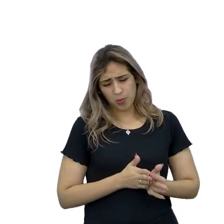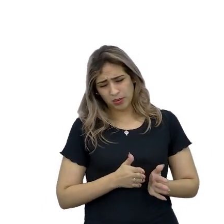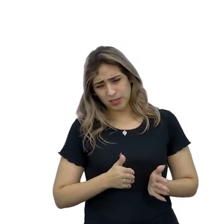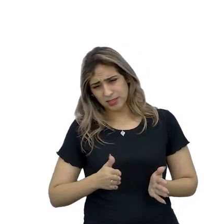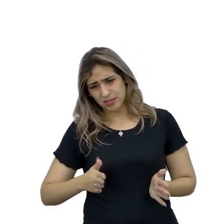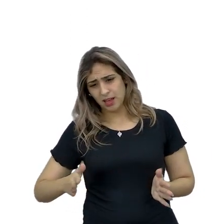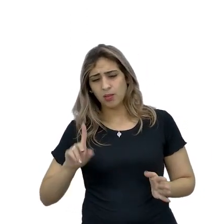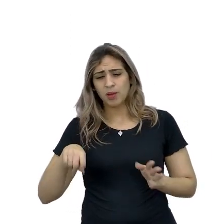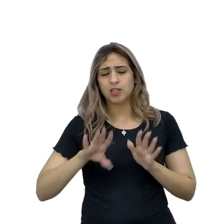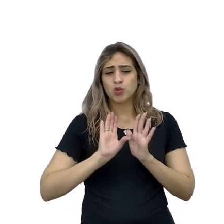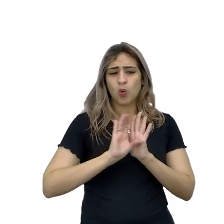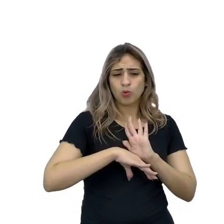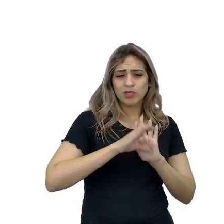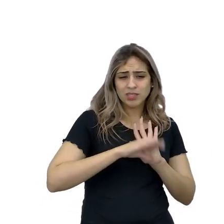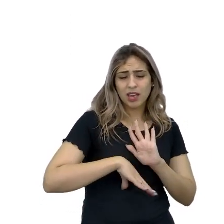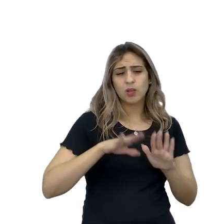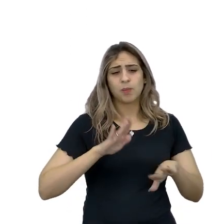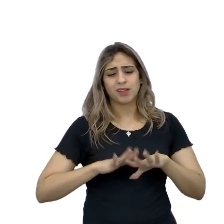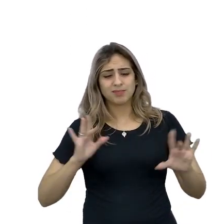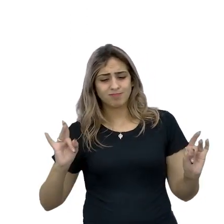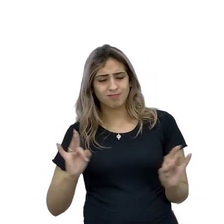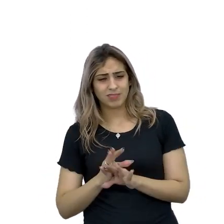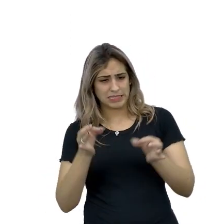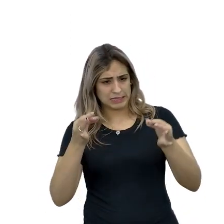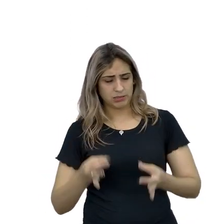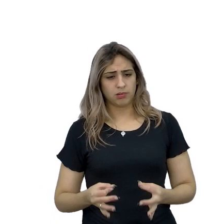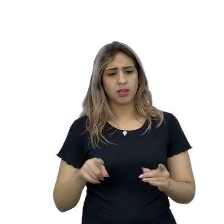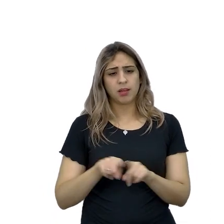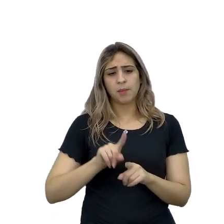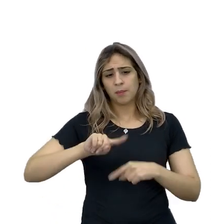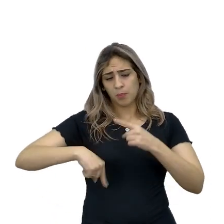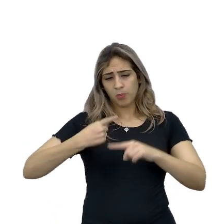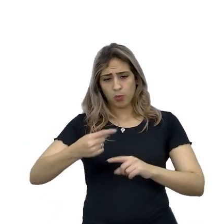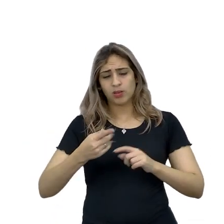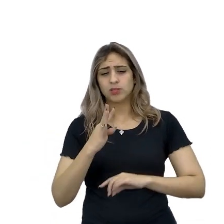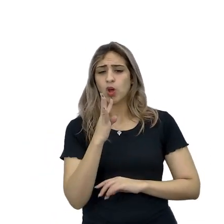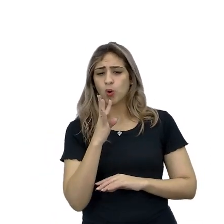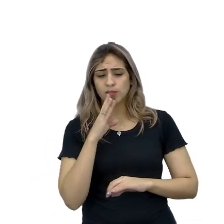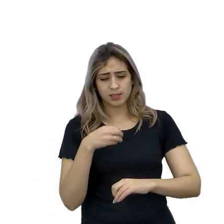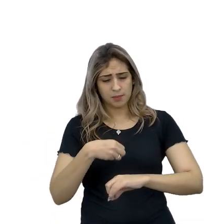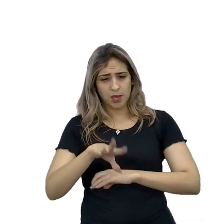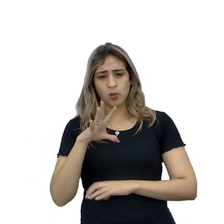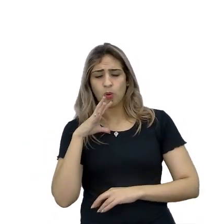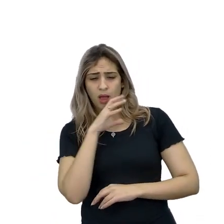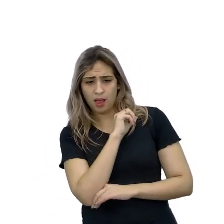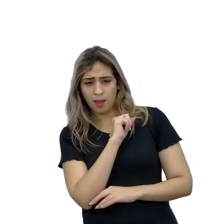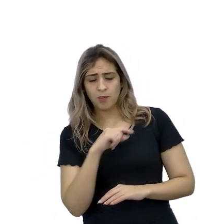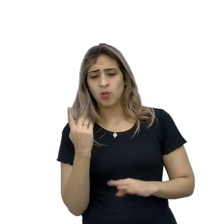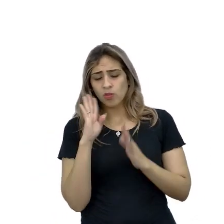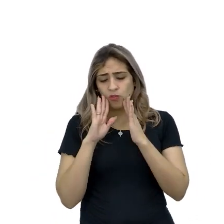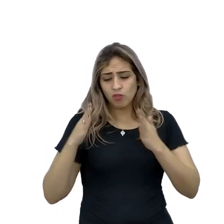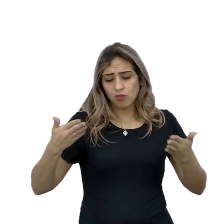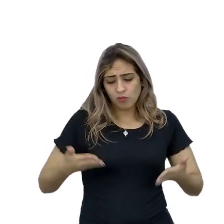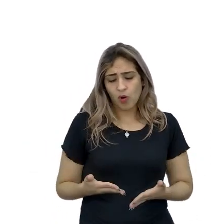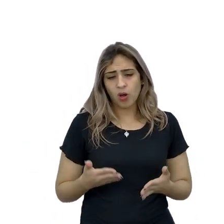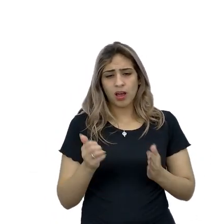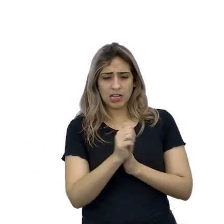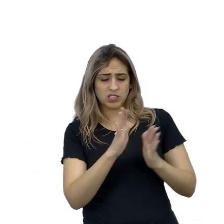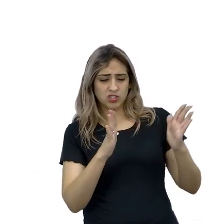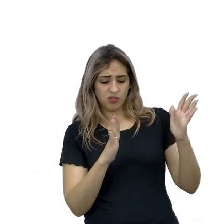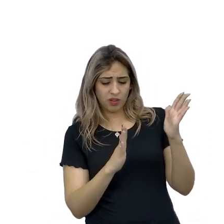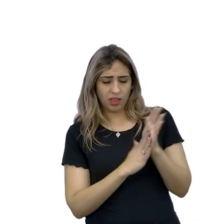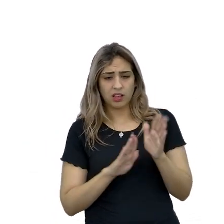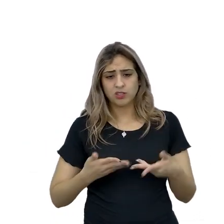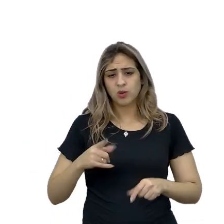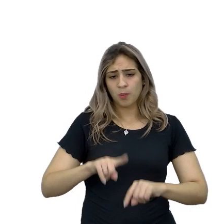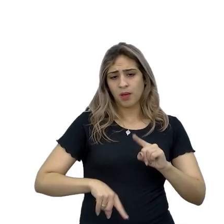mais conceitual, mais formal, né? E depois as pílulas de conhecimento que focam uma das atividades